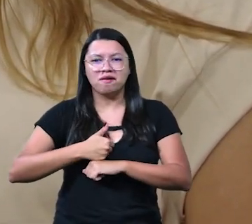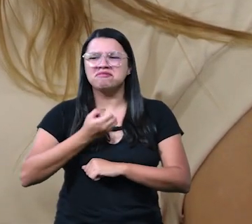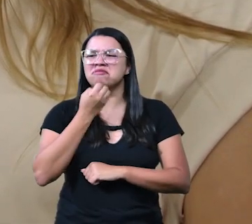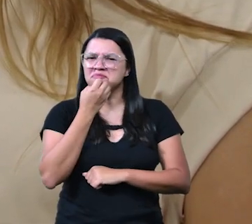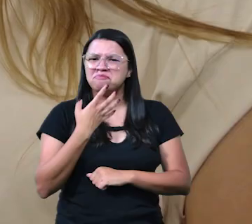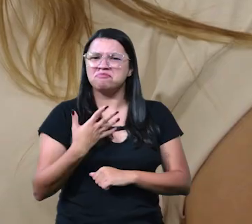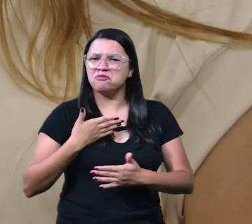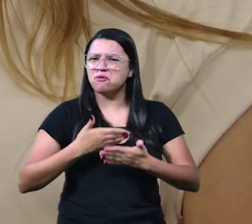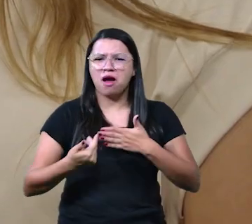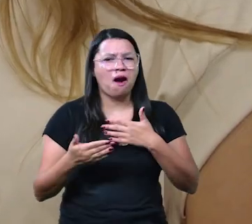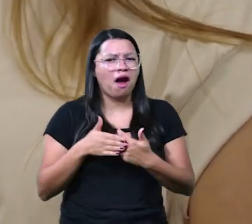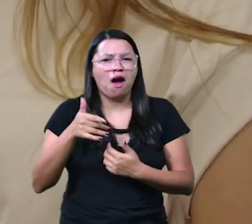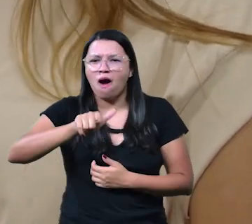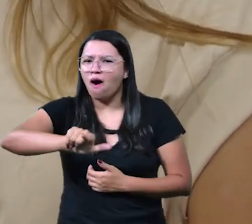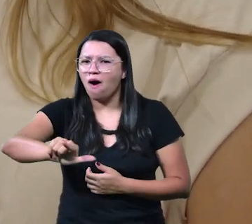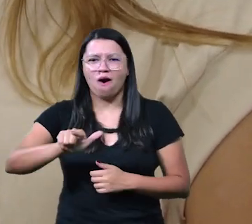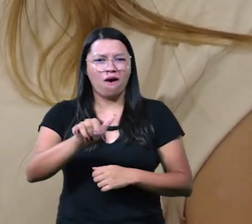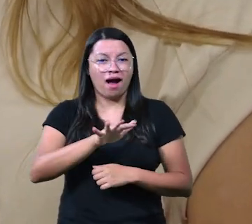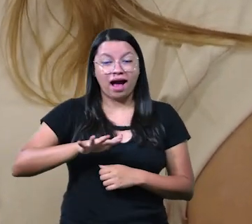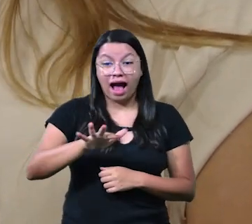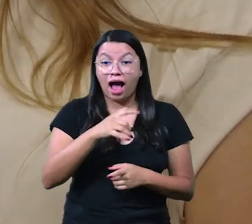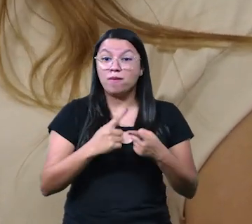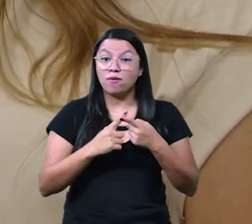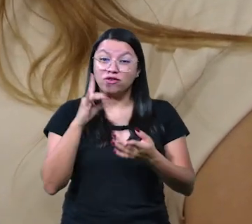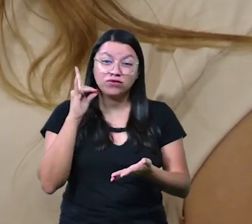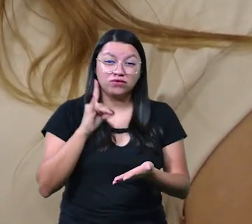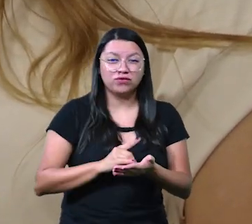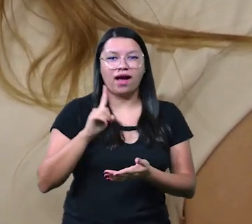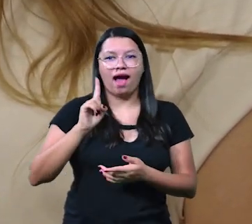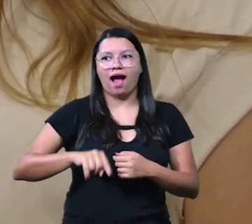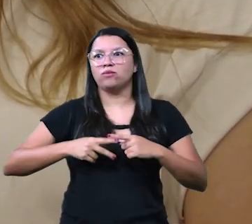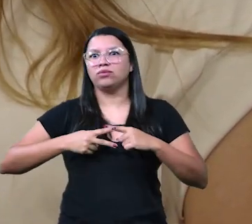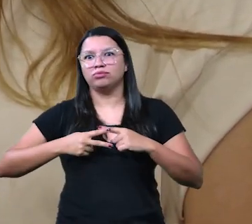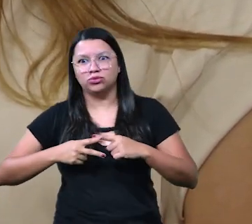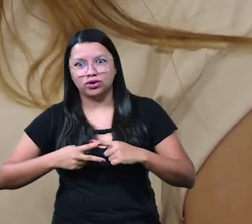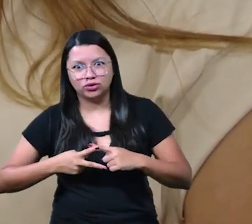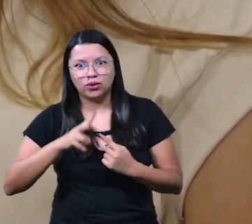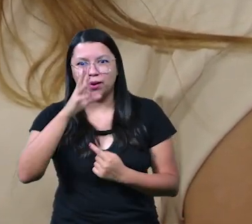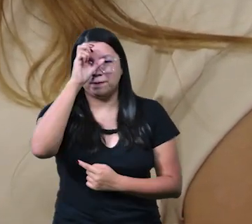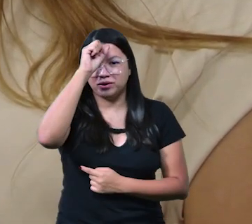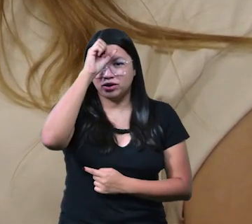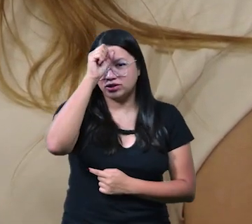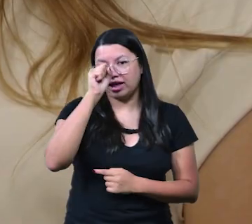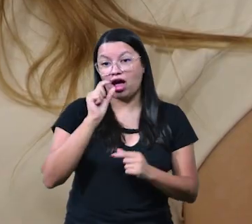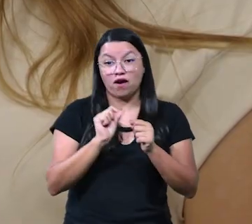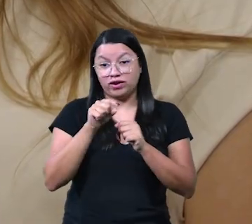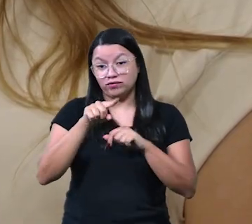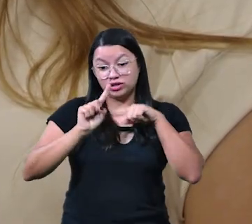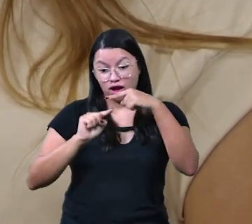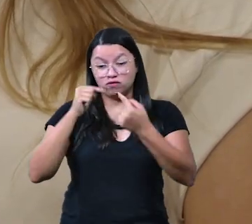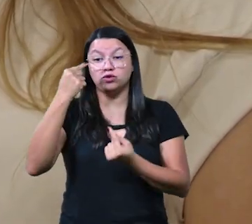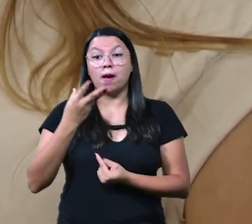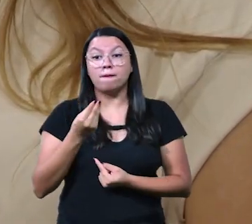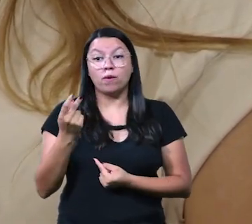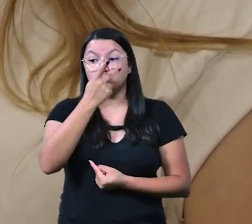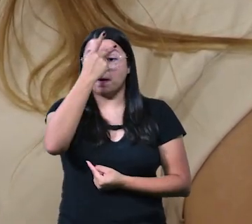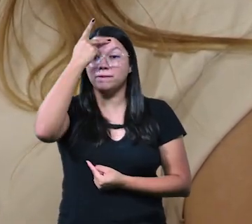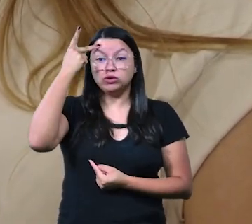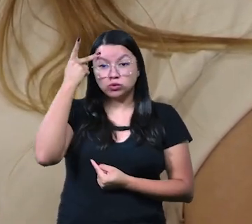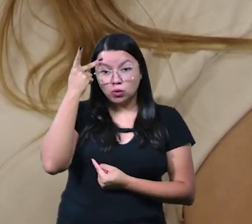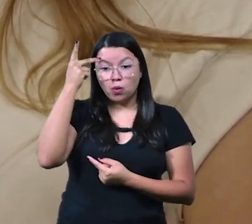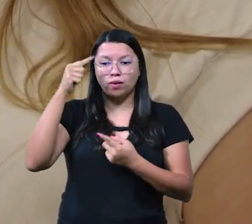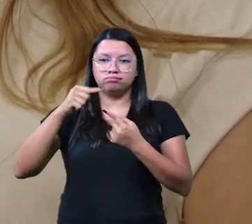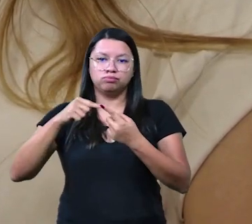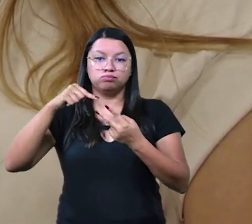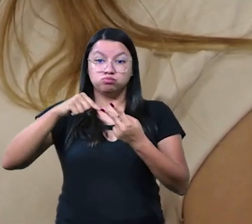bem em qualquer outra área, porque assim é de fato um laboratório, né? Faz você evoluir muito quanto pessoa, quanto